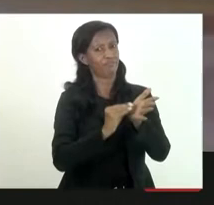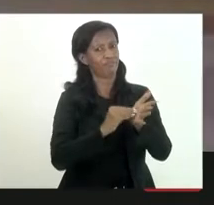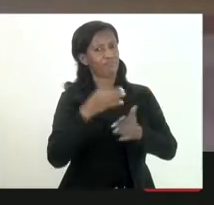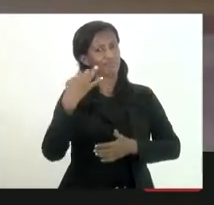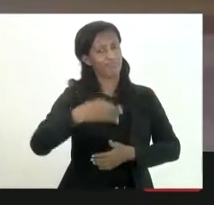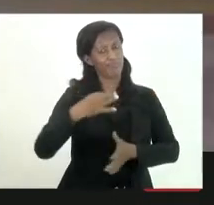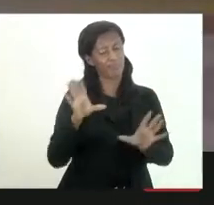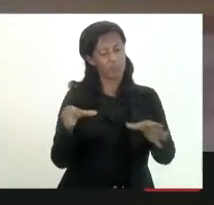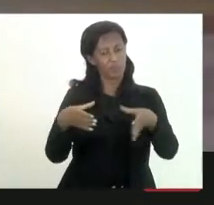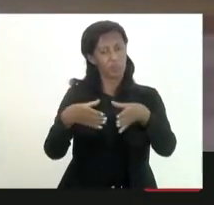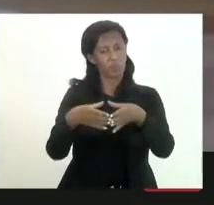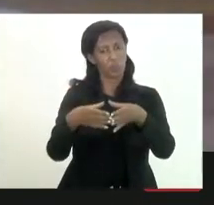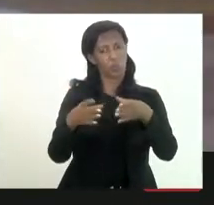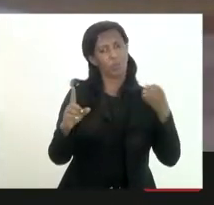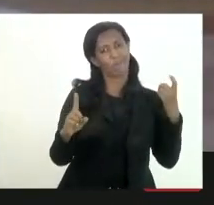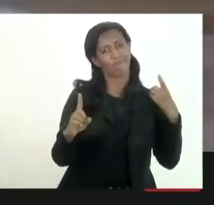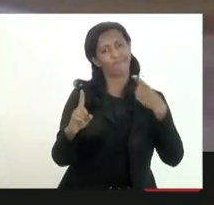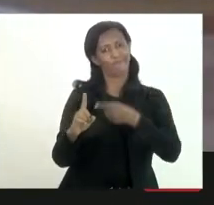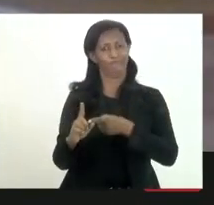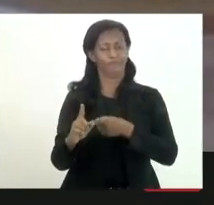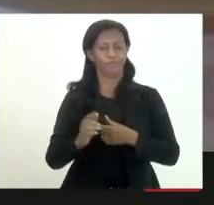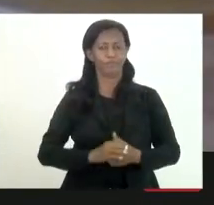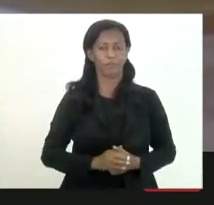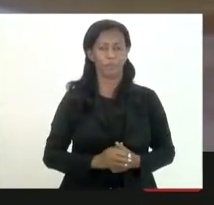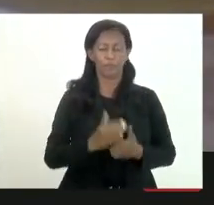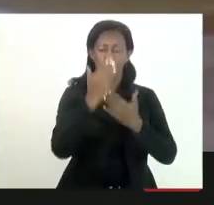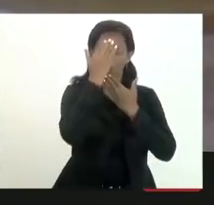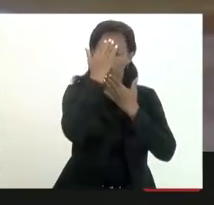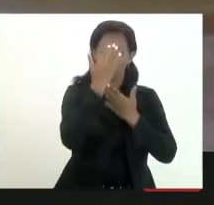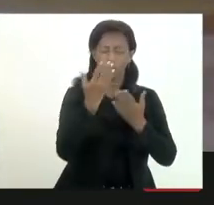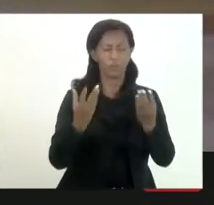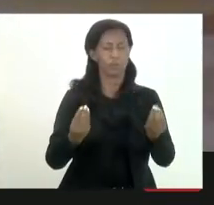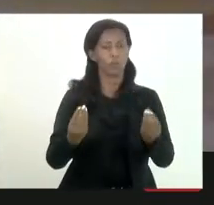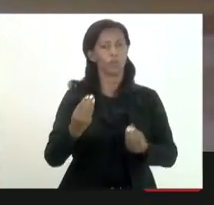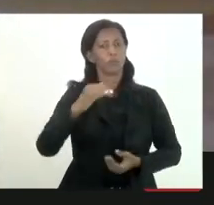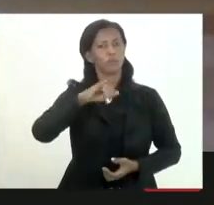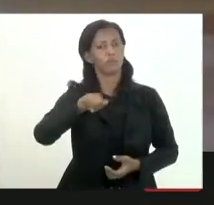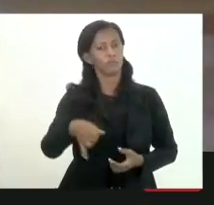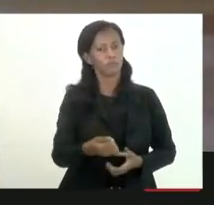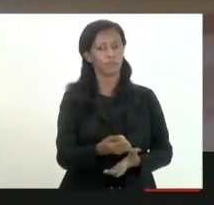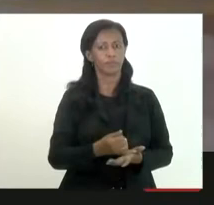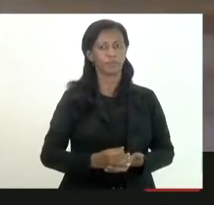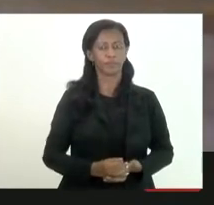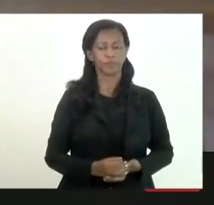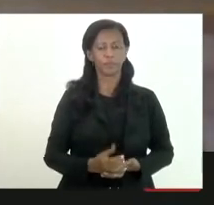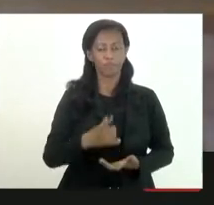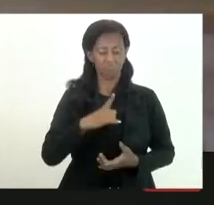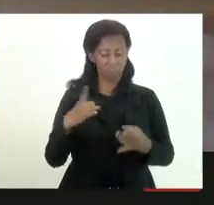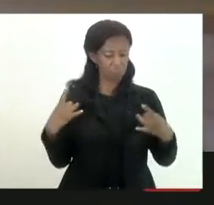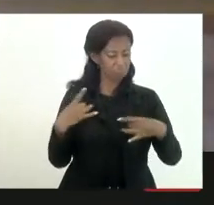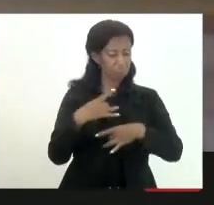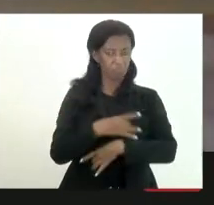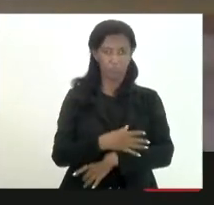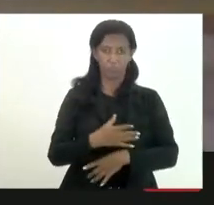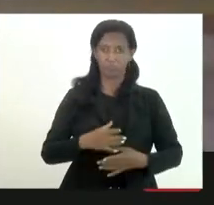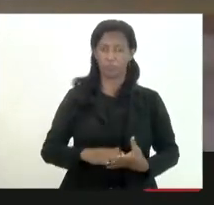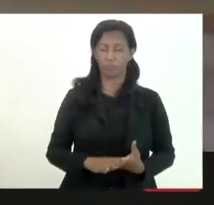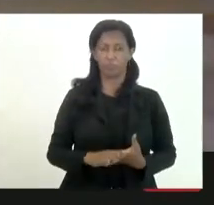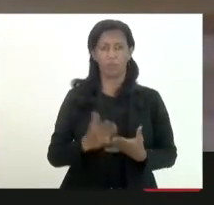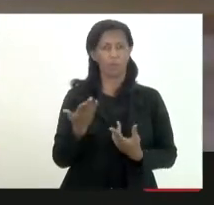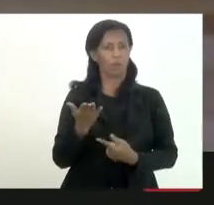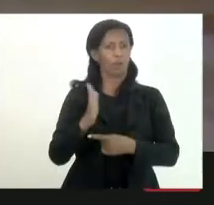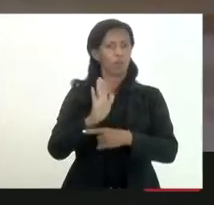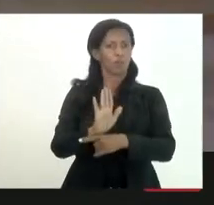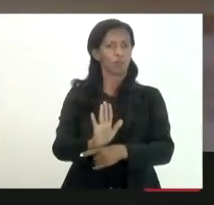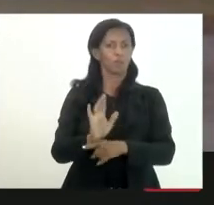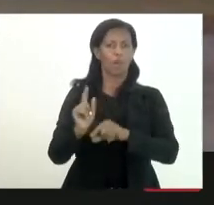nesses grupos que são atingidos. Eu agradeço muito aqui pela oportunidade, estou à disposição para contribuir